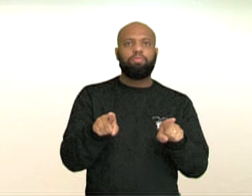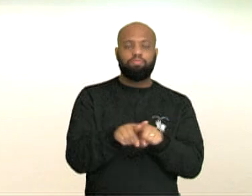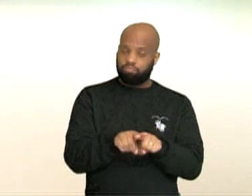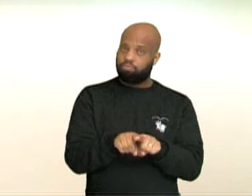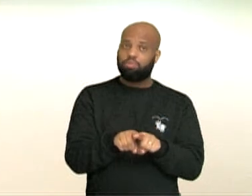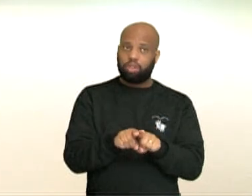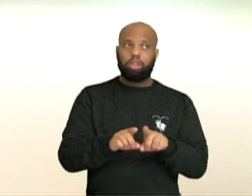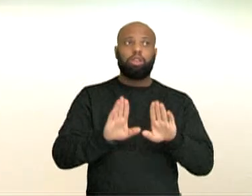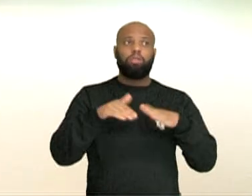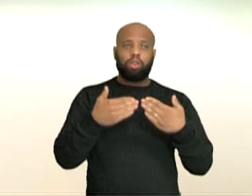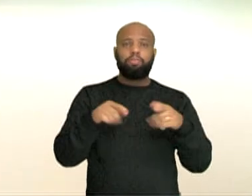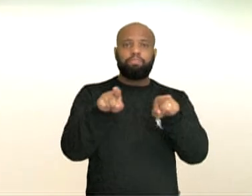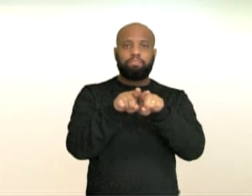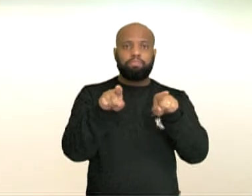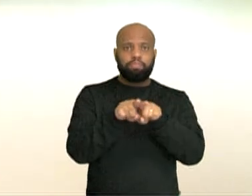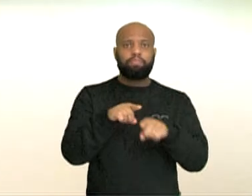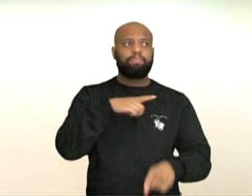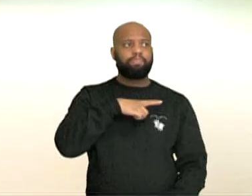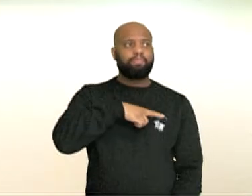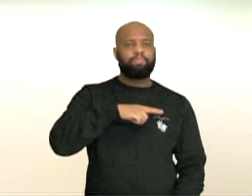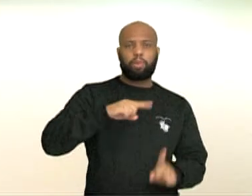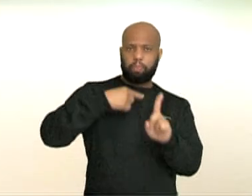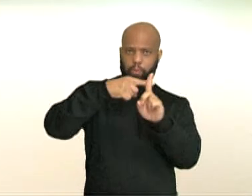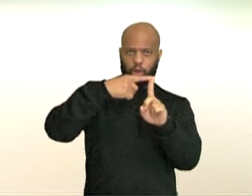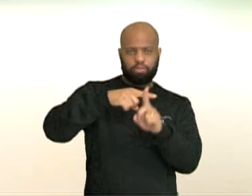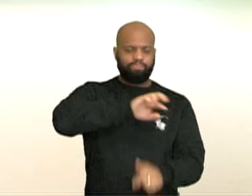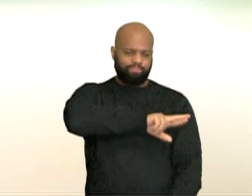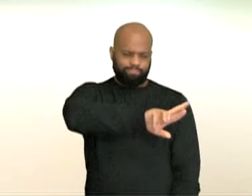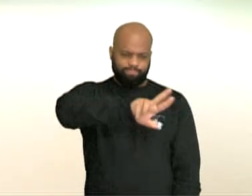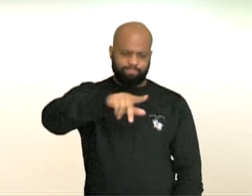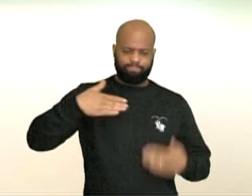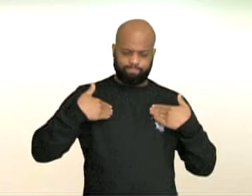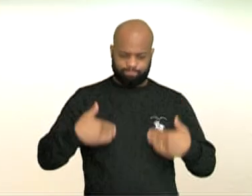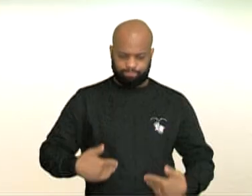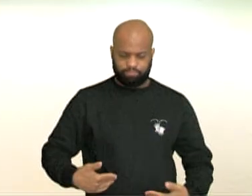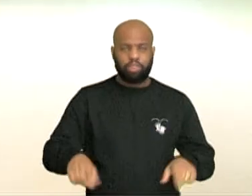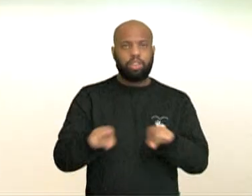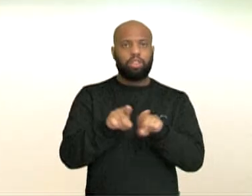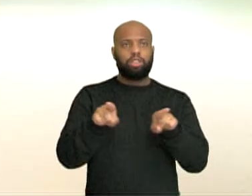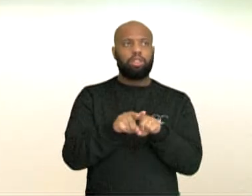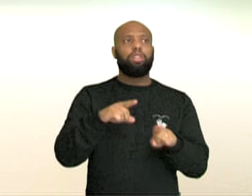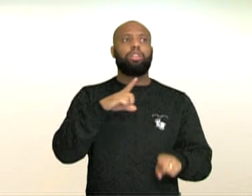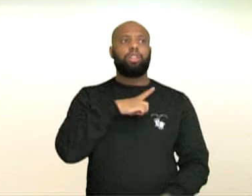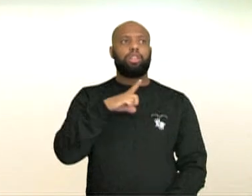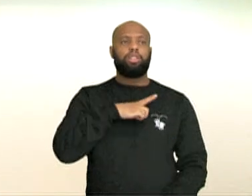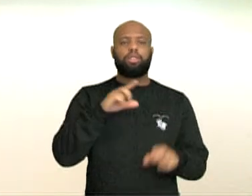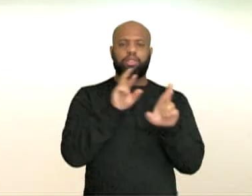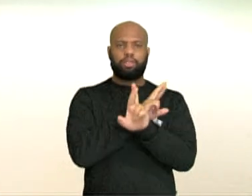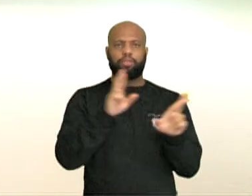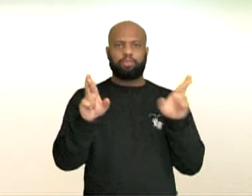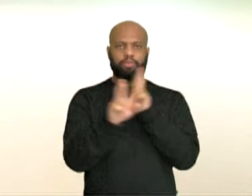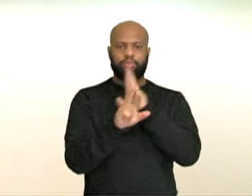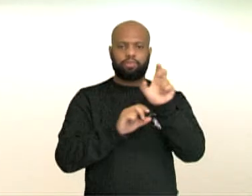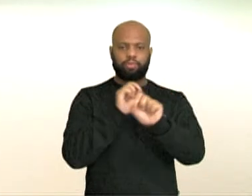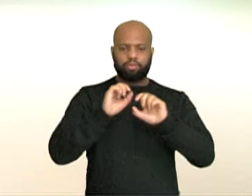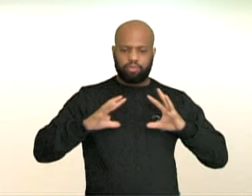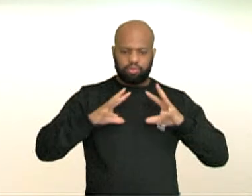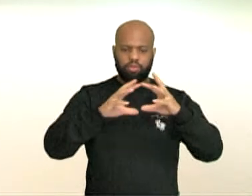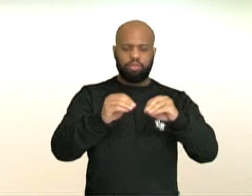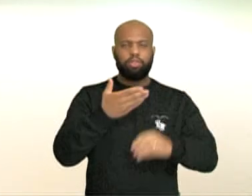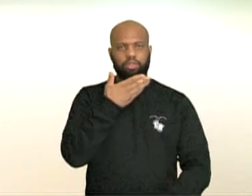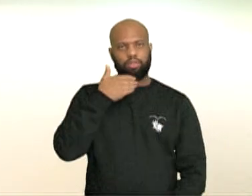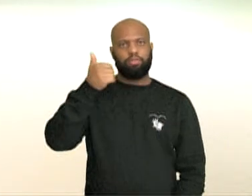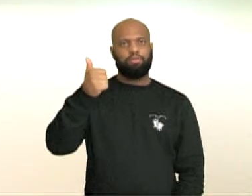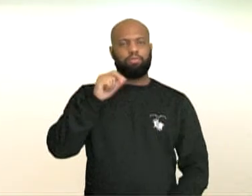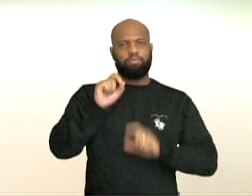atenção. Ela também traz diversos benefícios físicos, mas ela está sim associada a toda essa melhora